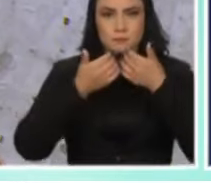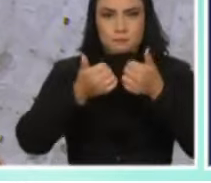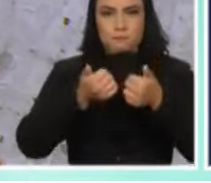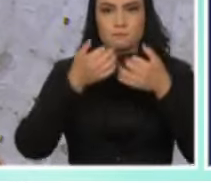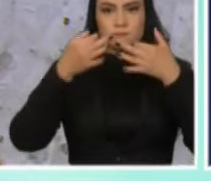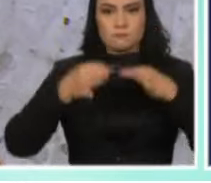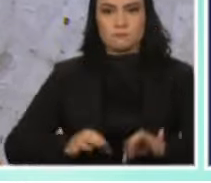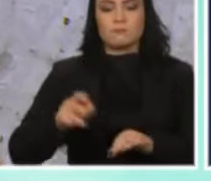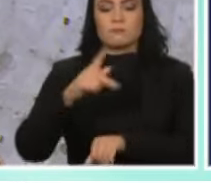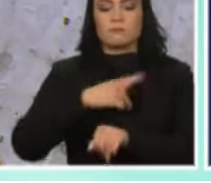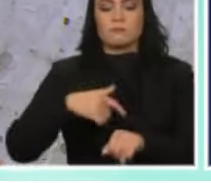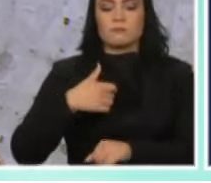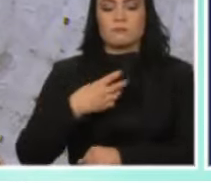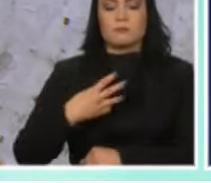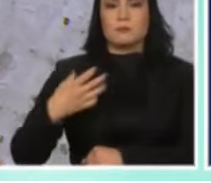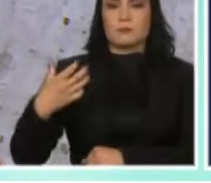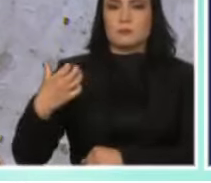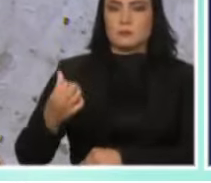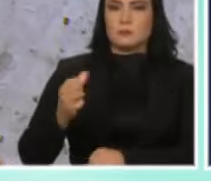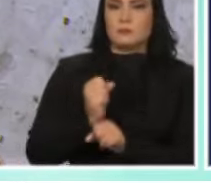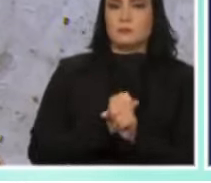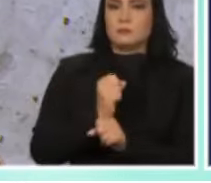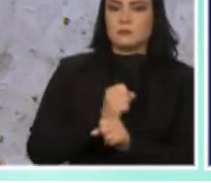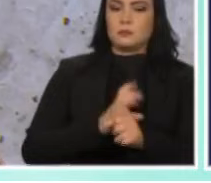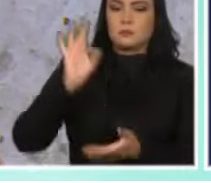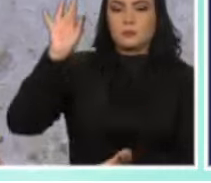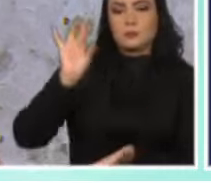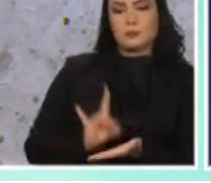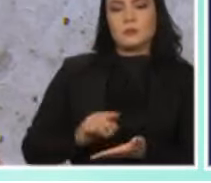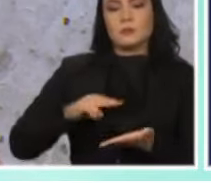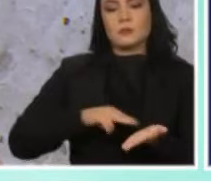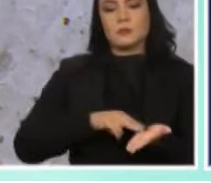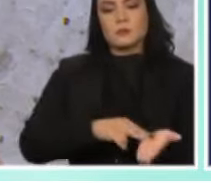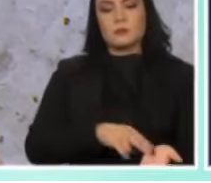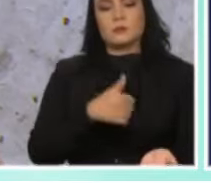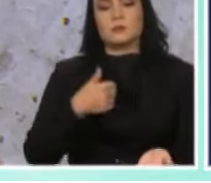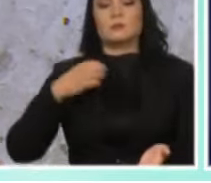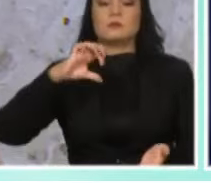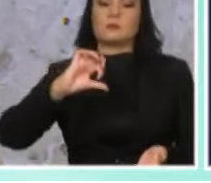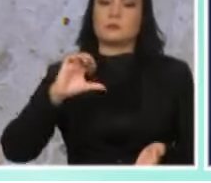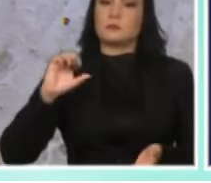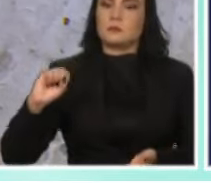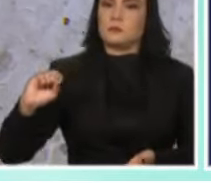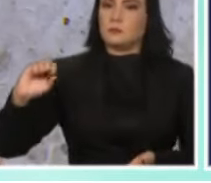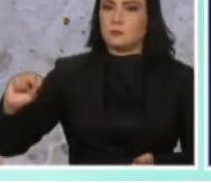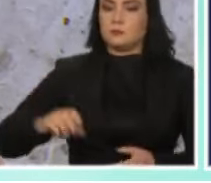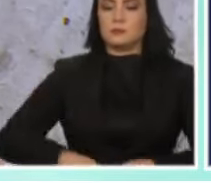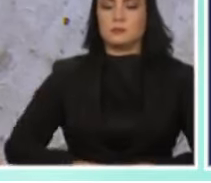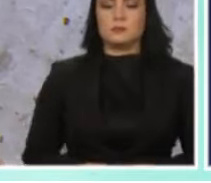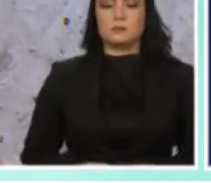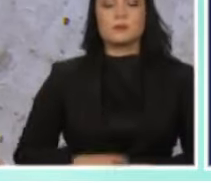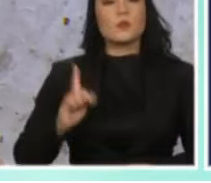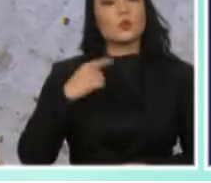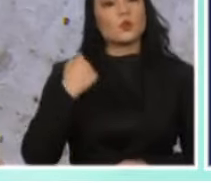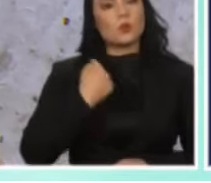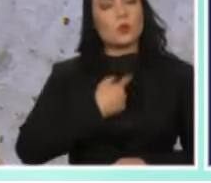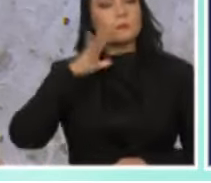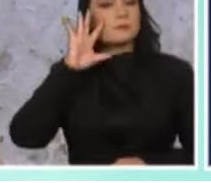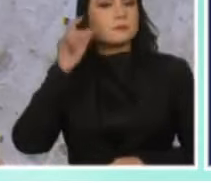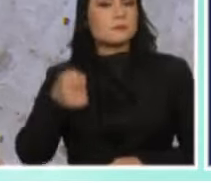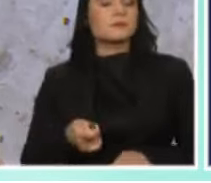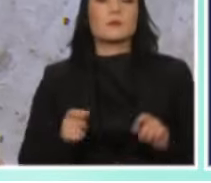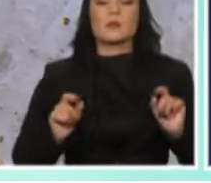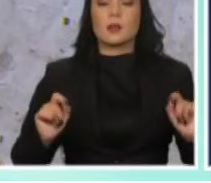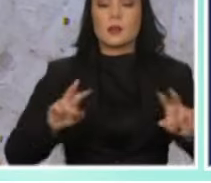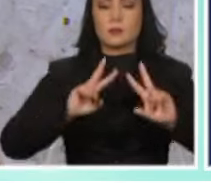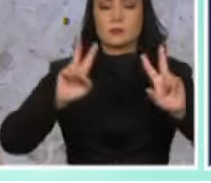Tribunal Federal então não foi a decisão de um ministro foi a decisão de 11 ministros do Supremo diante daquela decisão o o